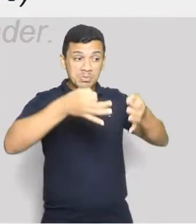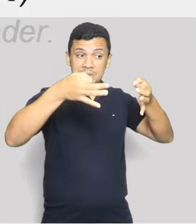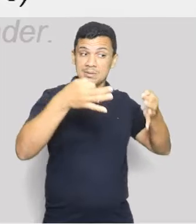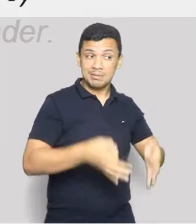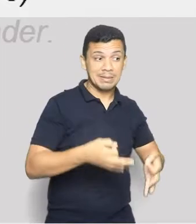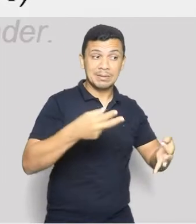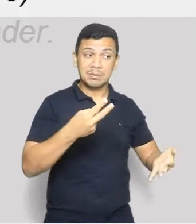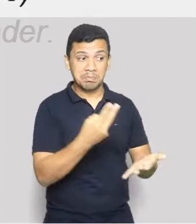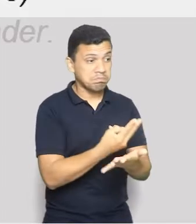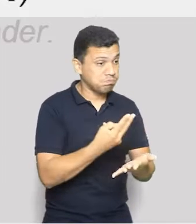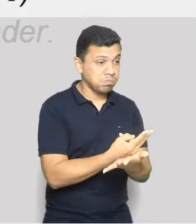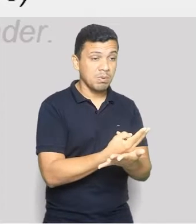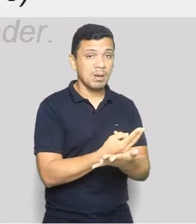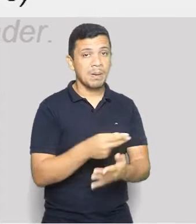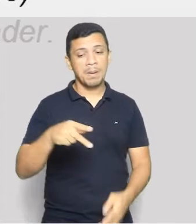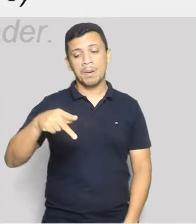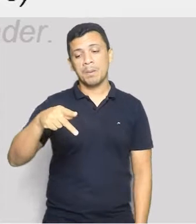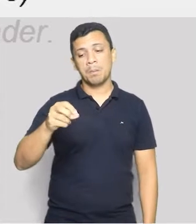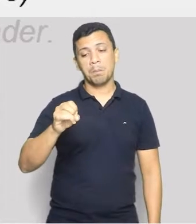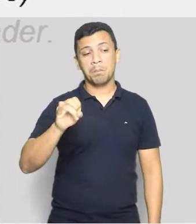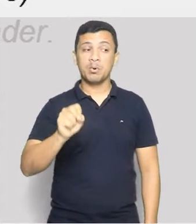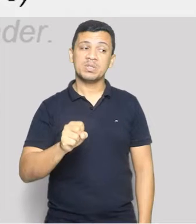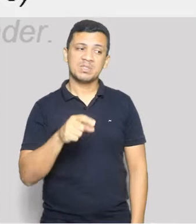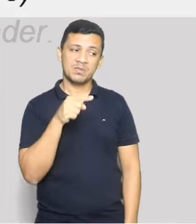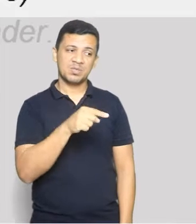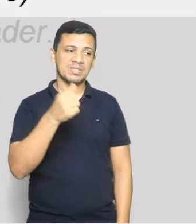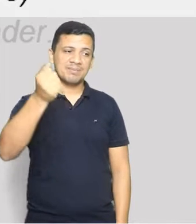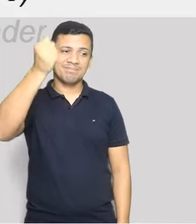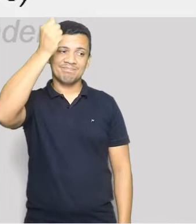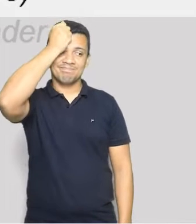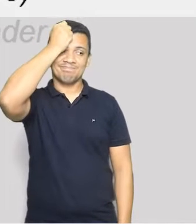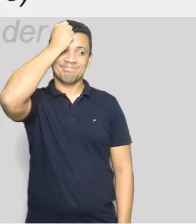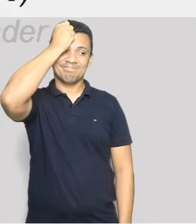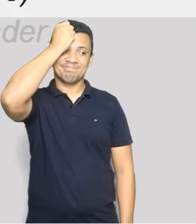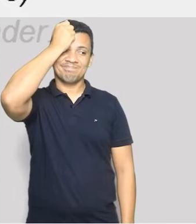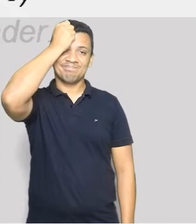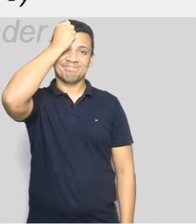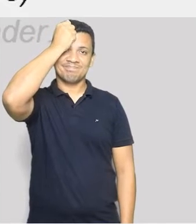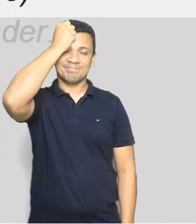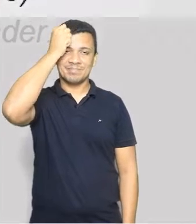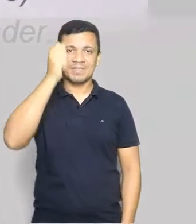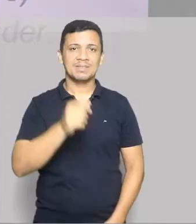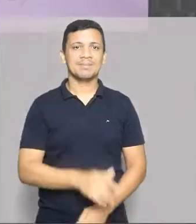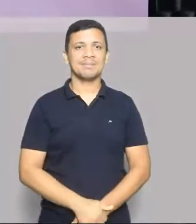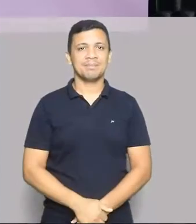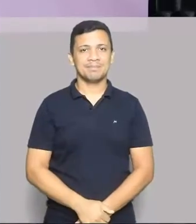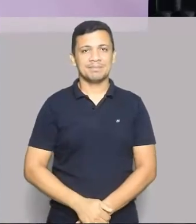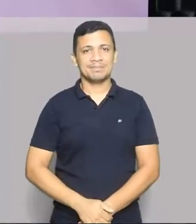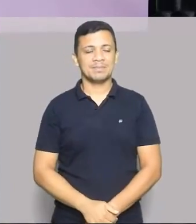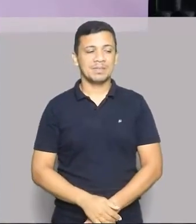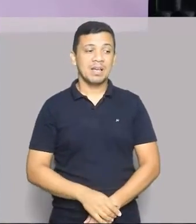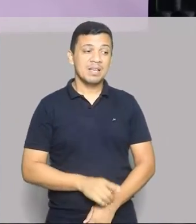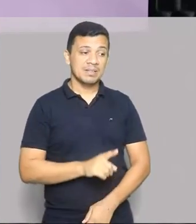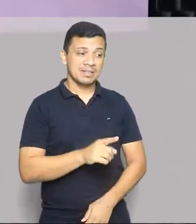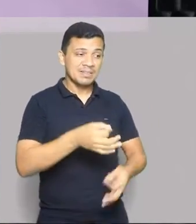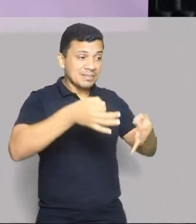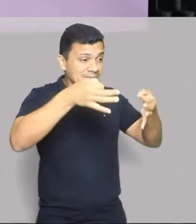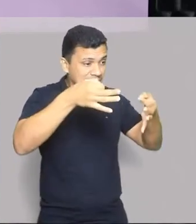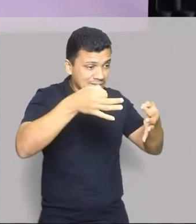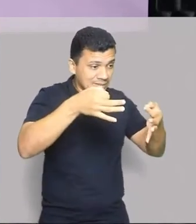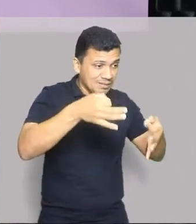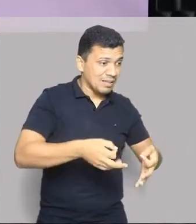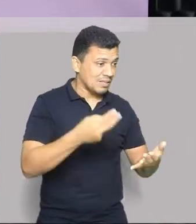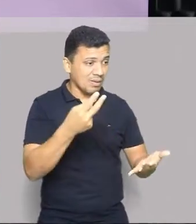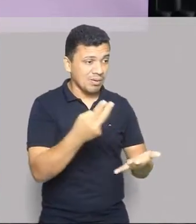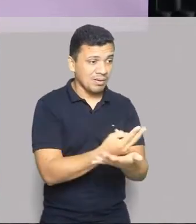precipitadas, pois você pode se arrepender. Não tome decisões precipitadas, pois, porque